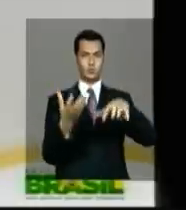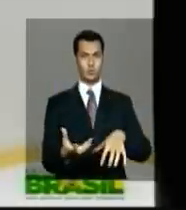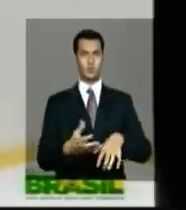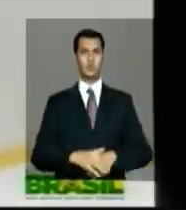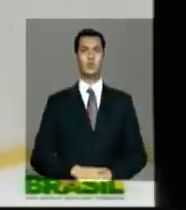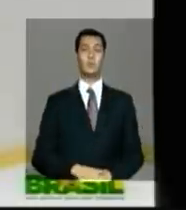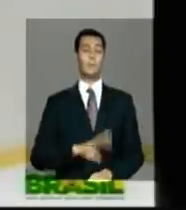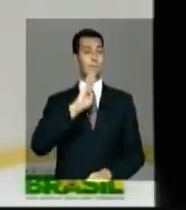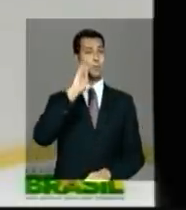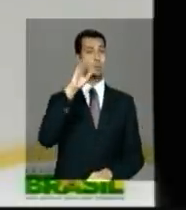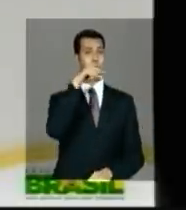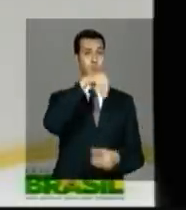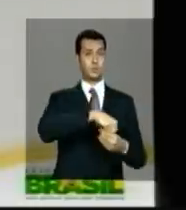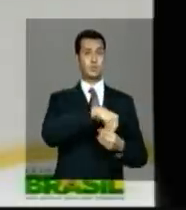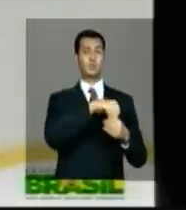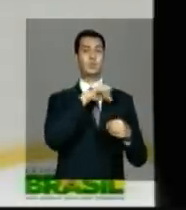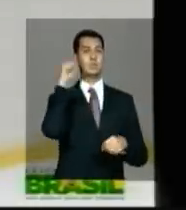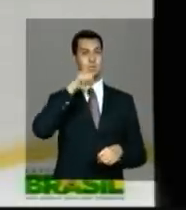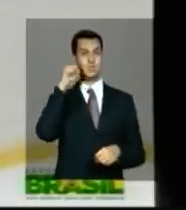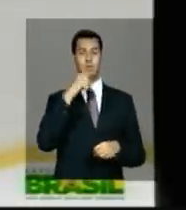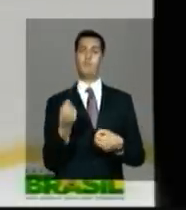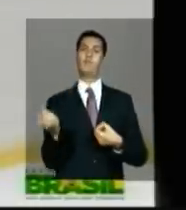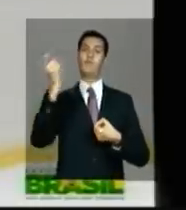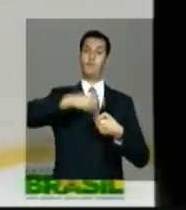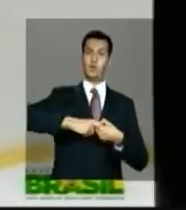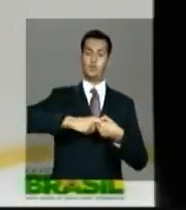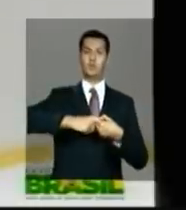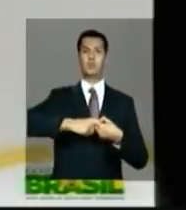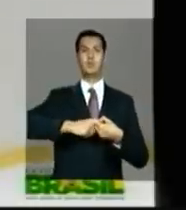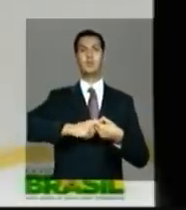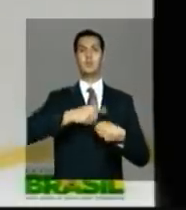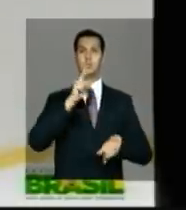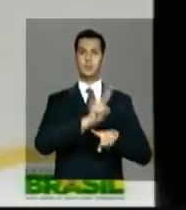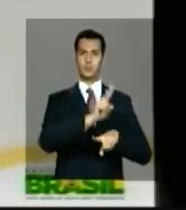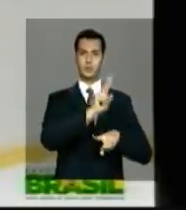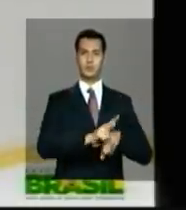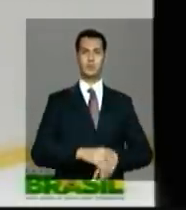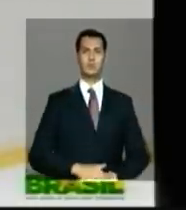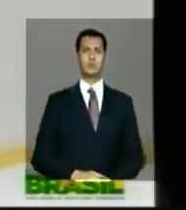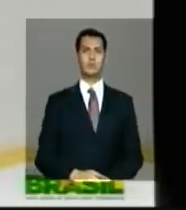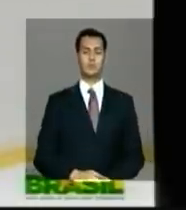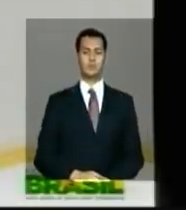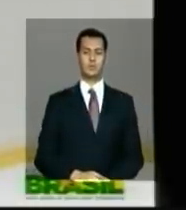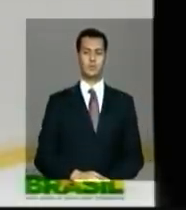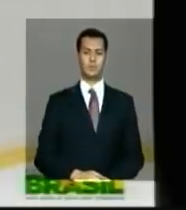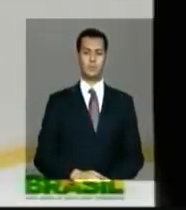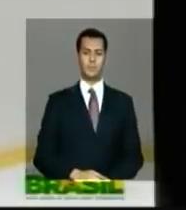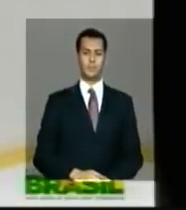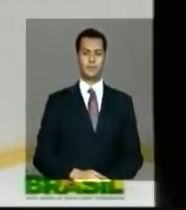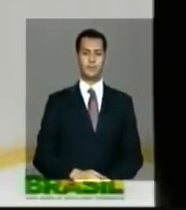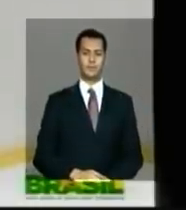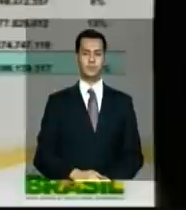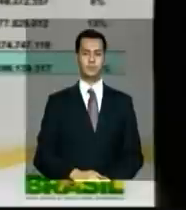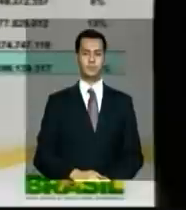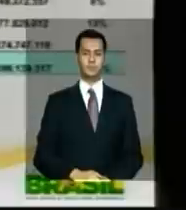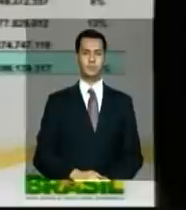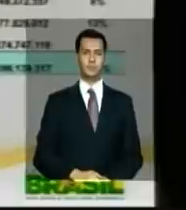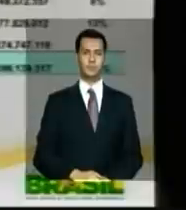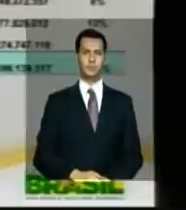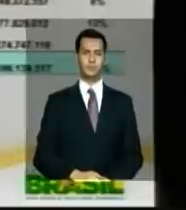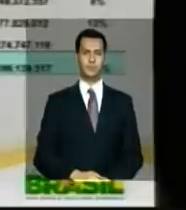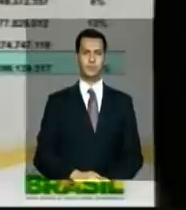particularmente no senado foram resgatadas ou reintroduzidas no texto ok próximo por